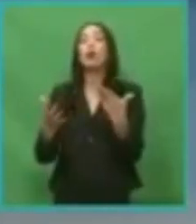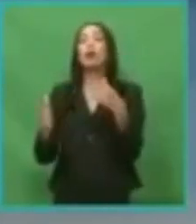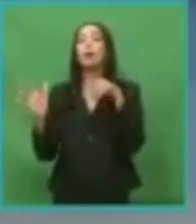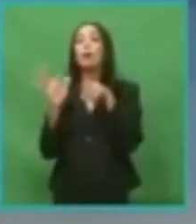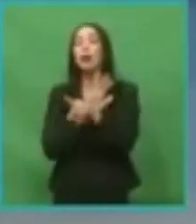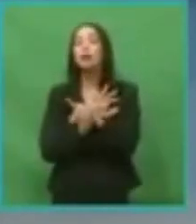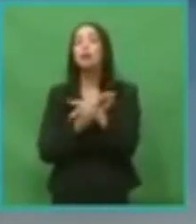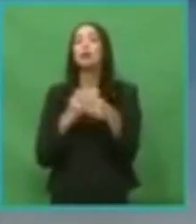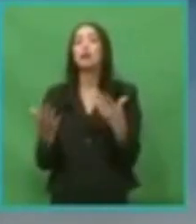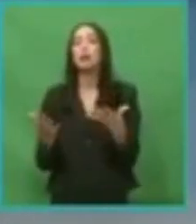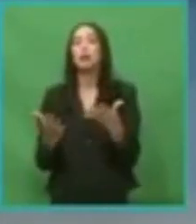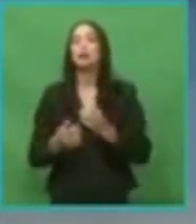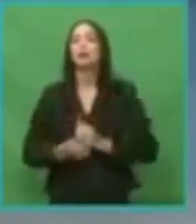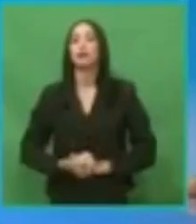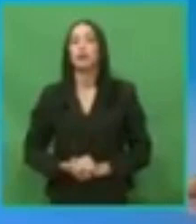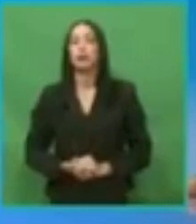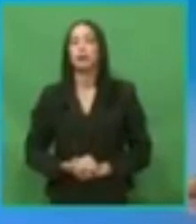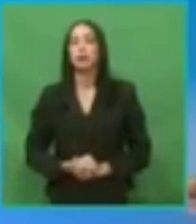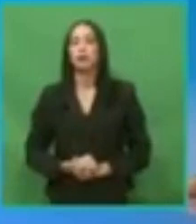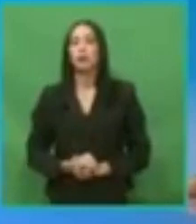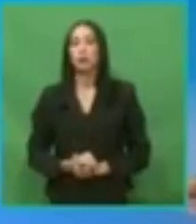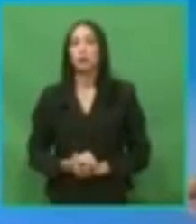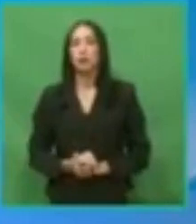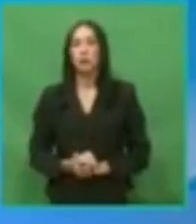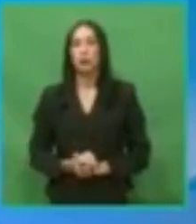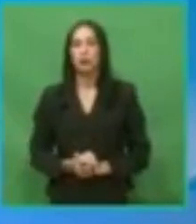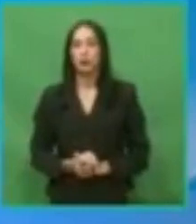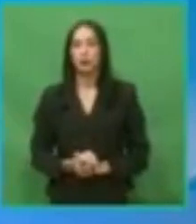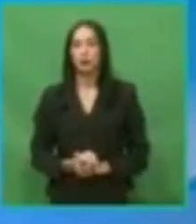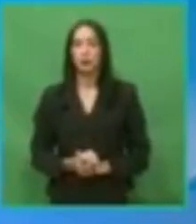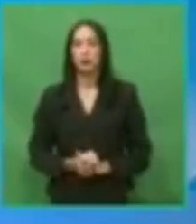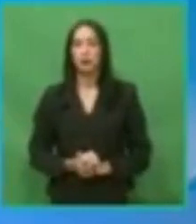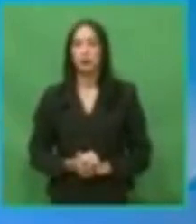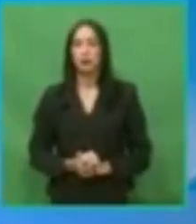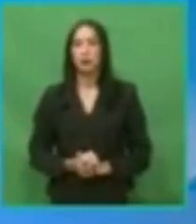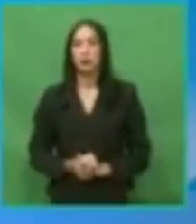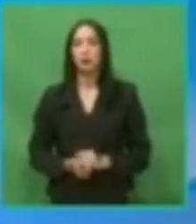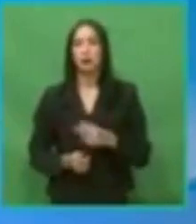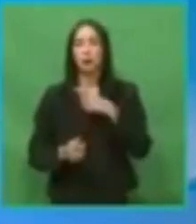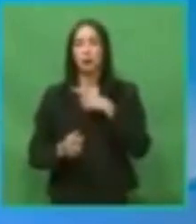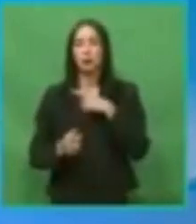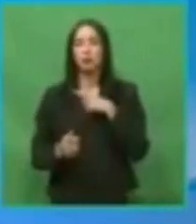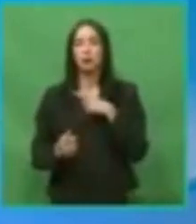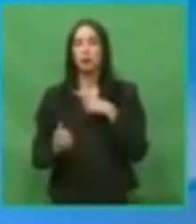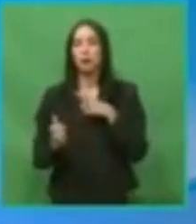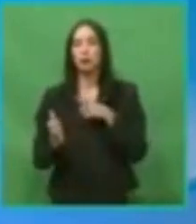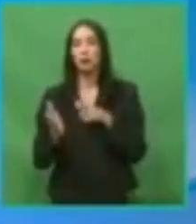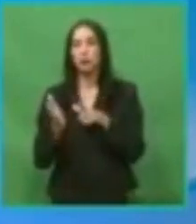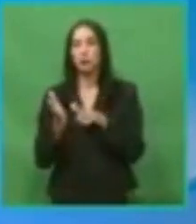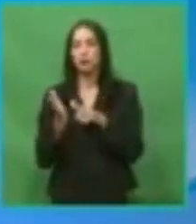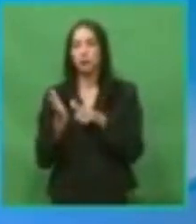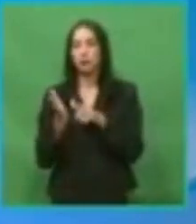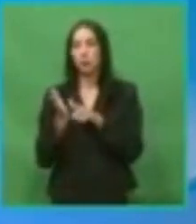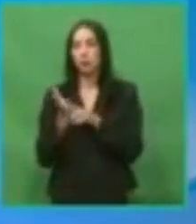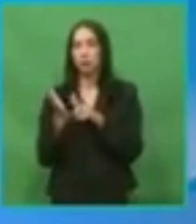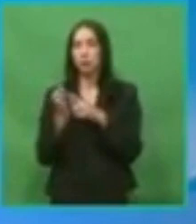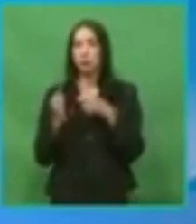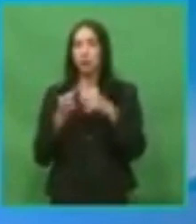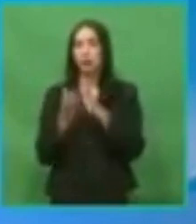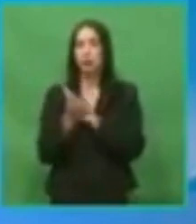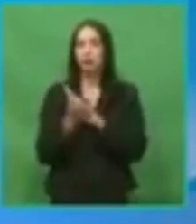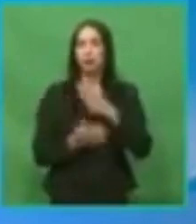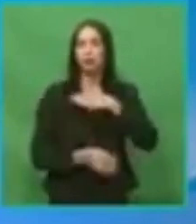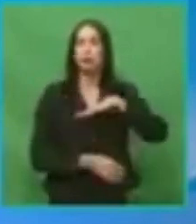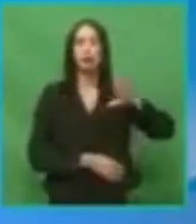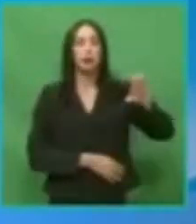vai fazer a pergunta? Eu vou fazer a pergunta. Eu estava com uma cola ali com o nome dos candidatos. Porque tem candidatos aqui que eu não sei nem quem é. Candidata. Ou